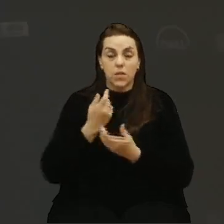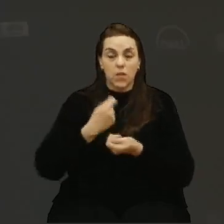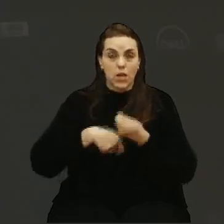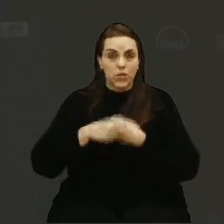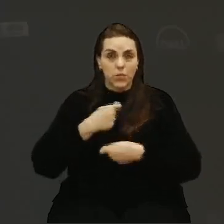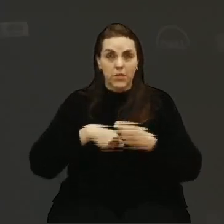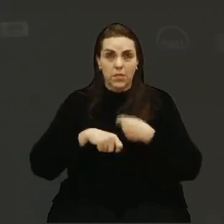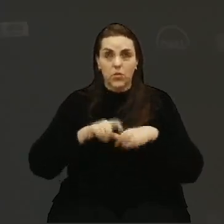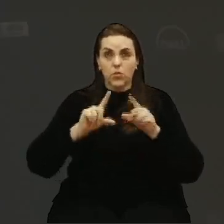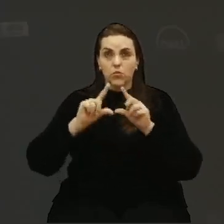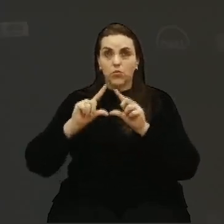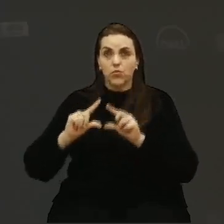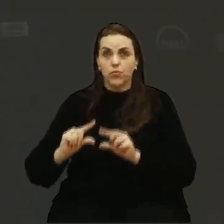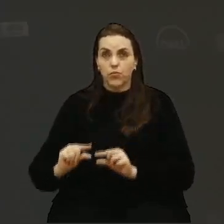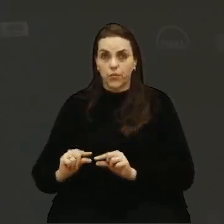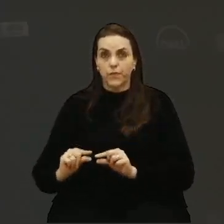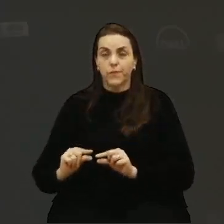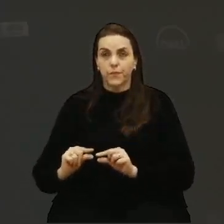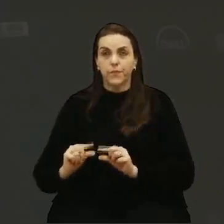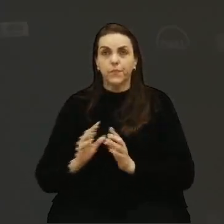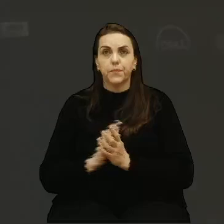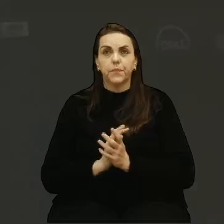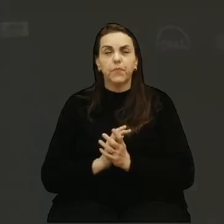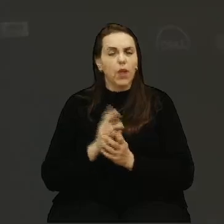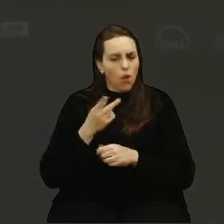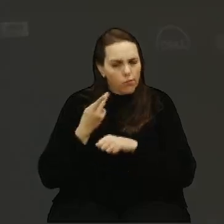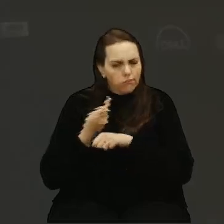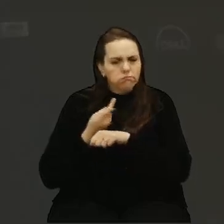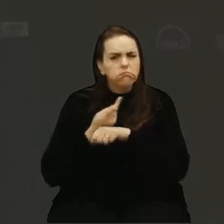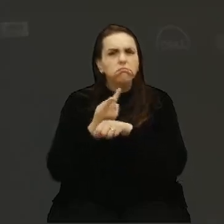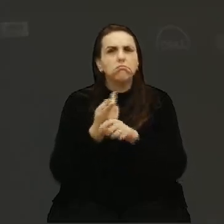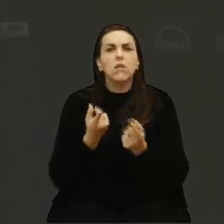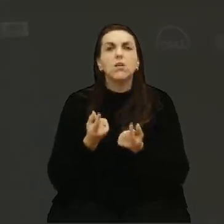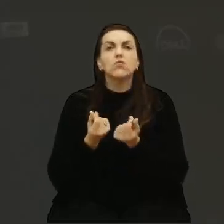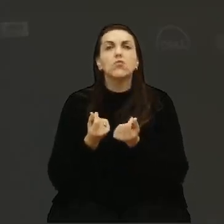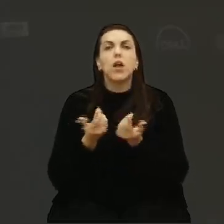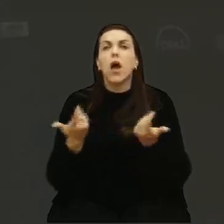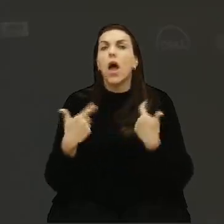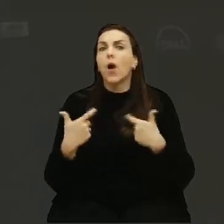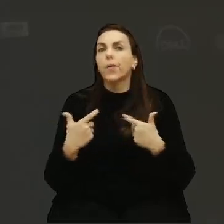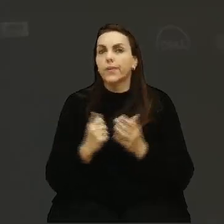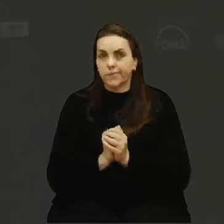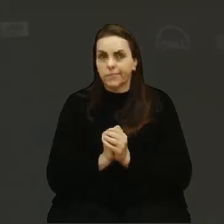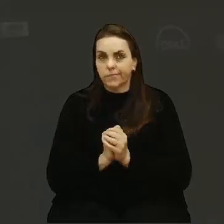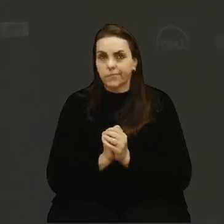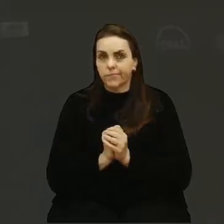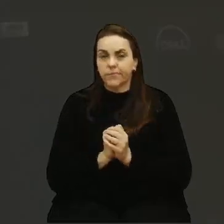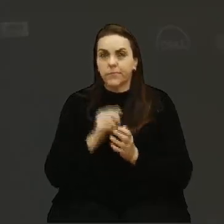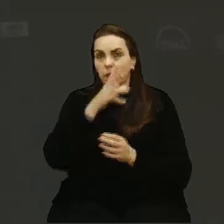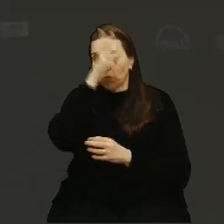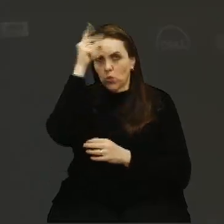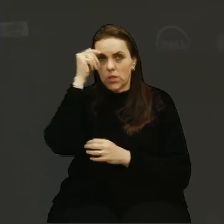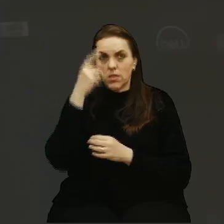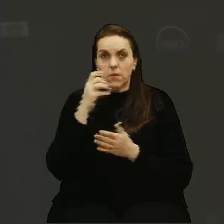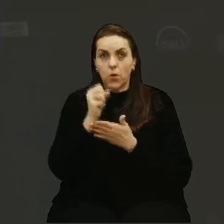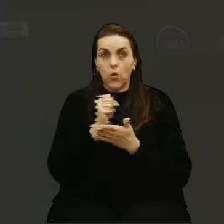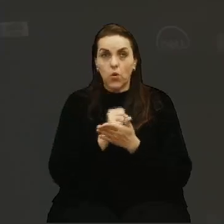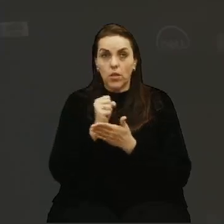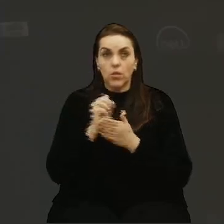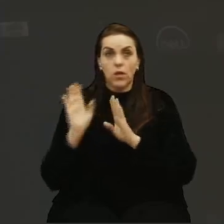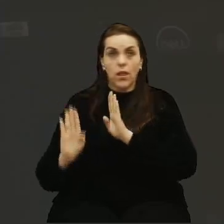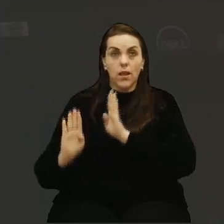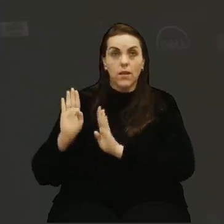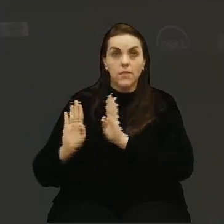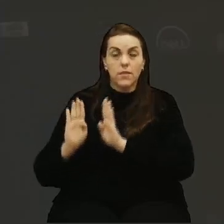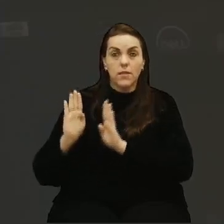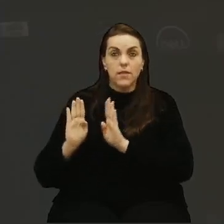foram reduzidos significativamente. Fui atrás de saber onde é que estava o dinheiro, né? E o município contratou por dispensa de licitação uma